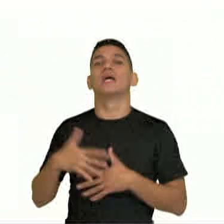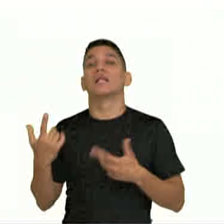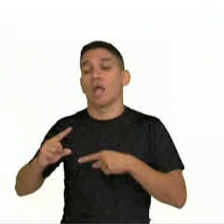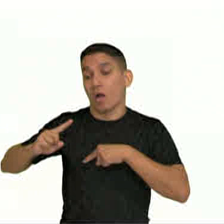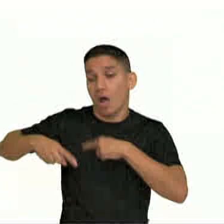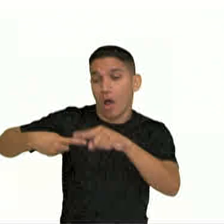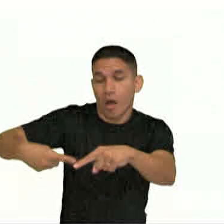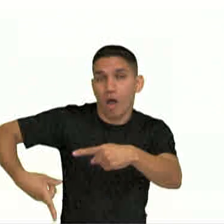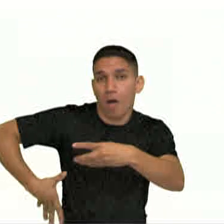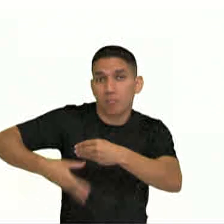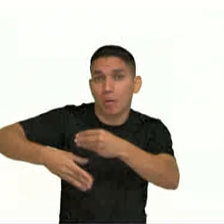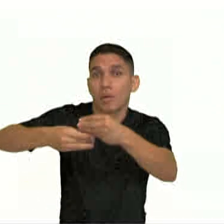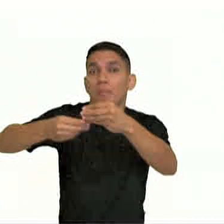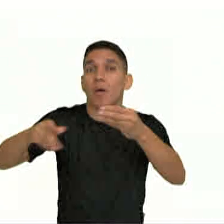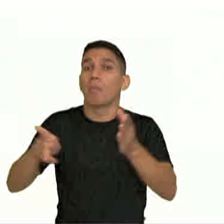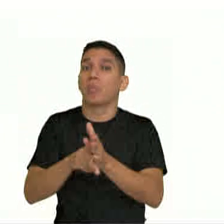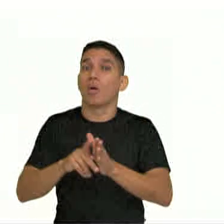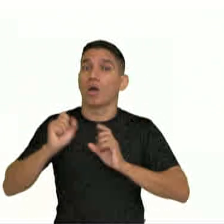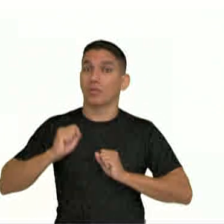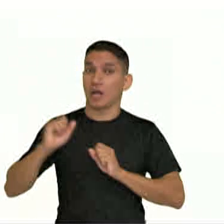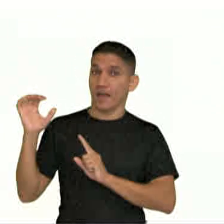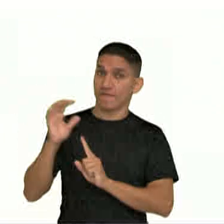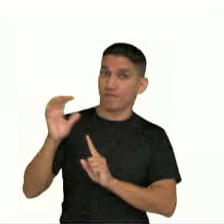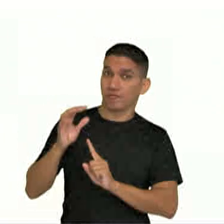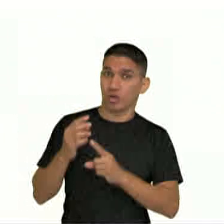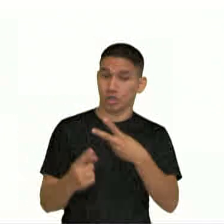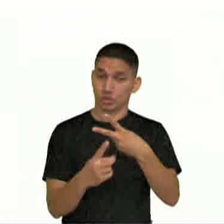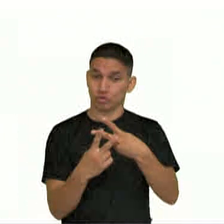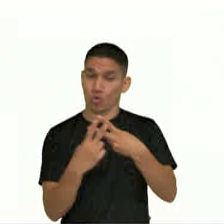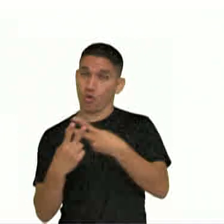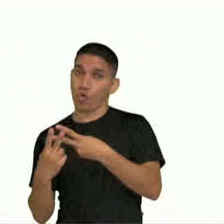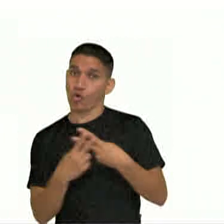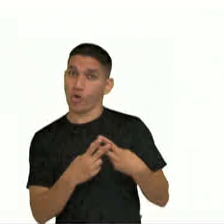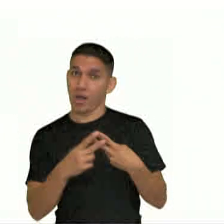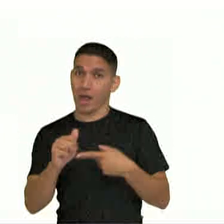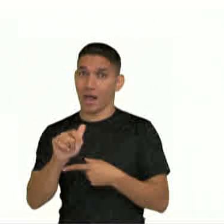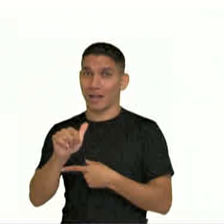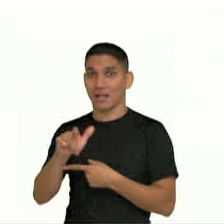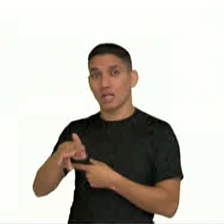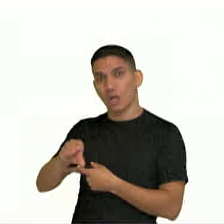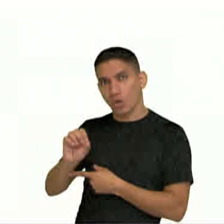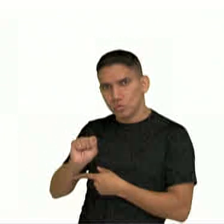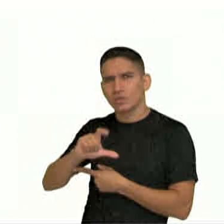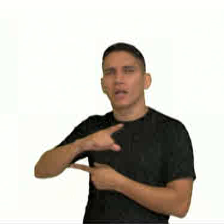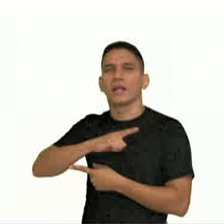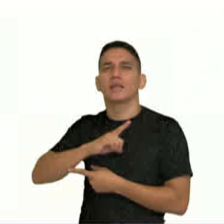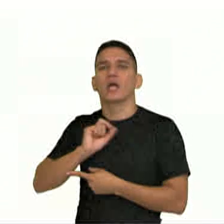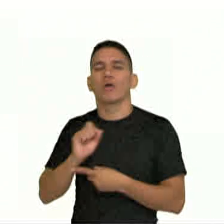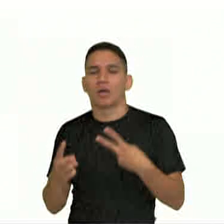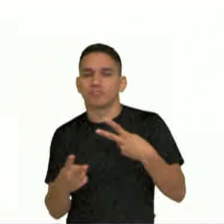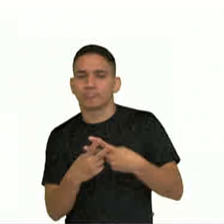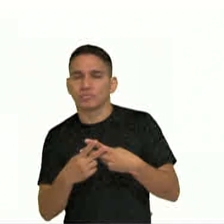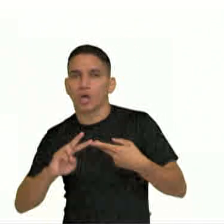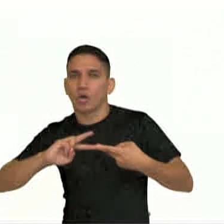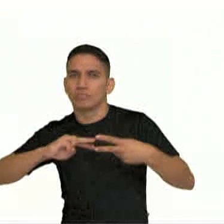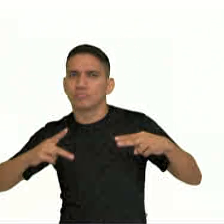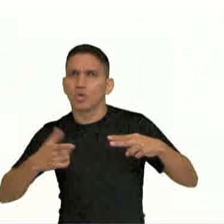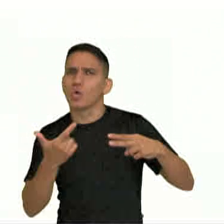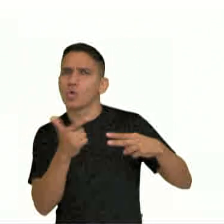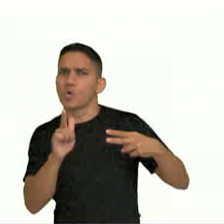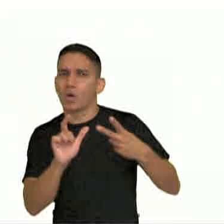ser determinada, no mínimo, por 2 pares de alelos, cada um localizado em diferentes pares de cromossomos